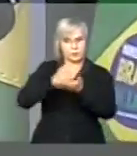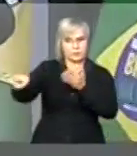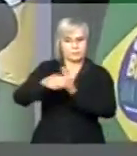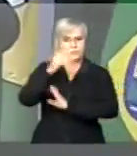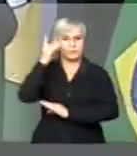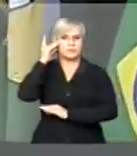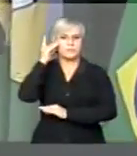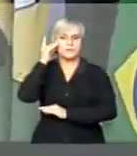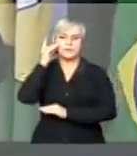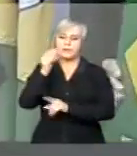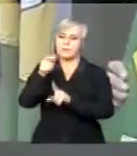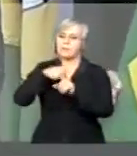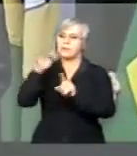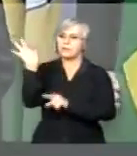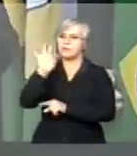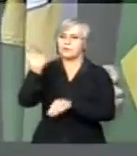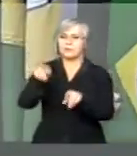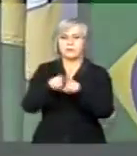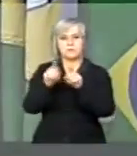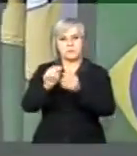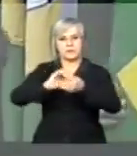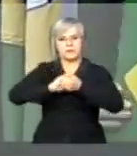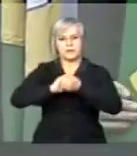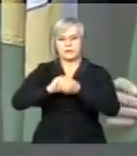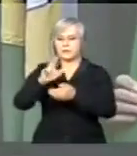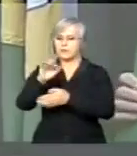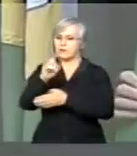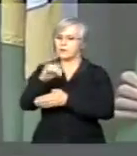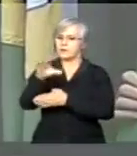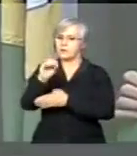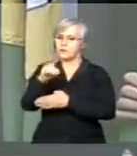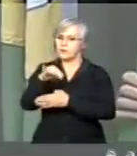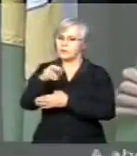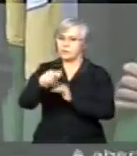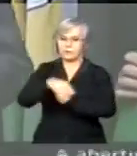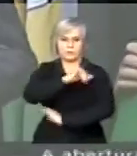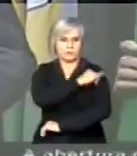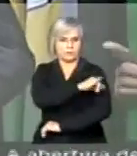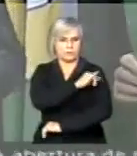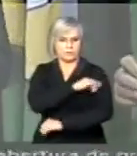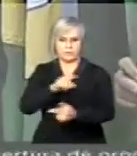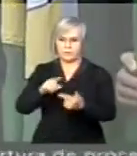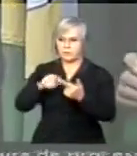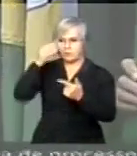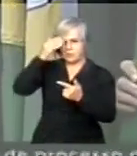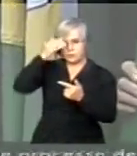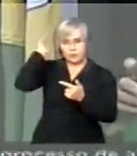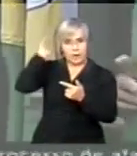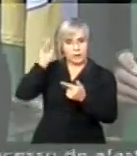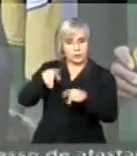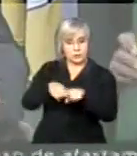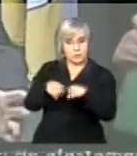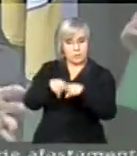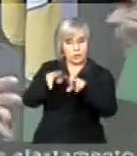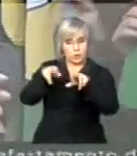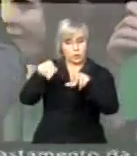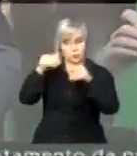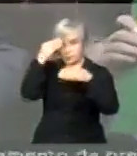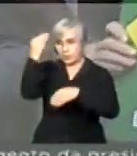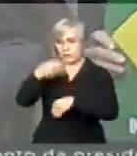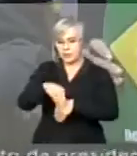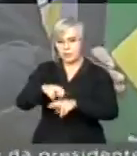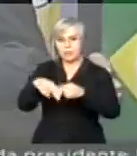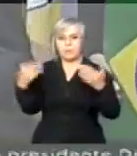lá em fevereiro. Saudar especialmente meu amigo Rodrigo Maia, do Rio de Janeiro, Eduardo Cunha, que nunca desistiram. Por isso, nós estamos